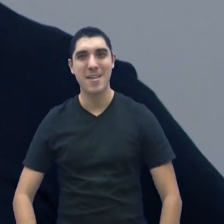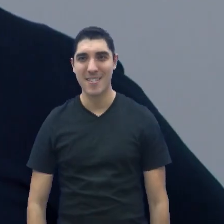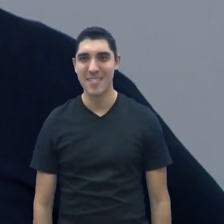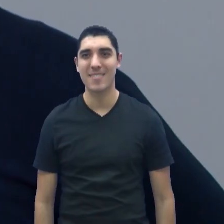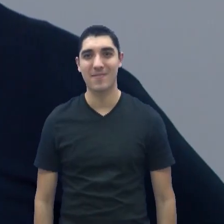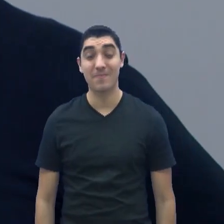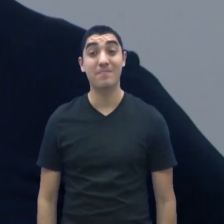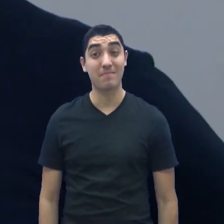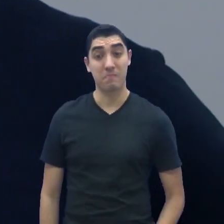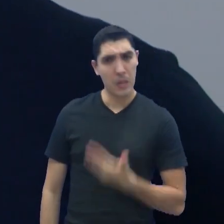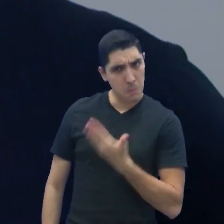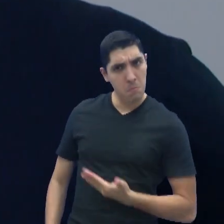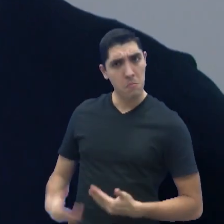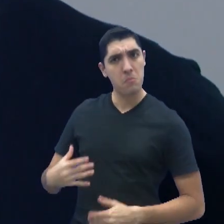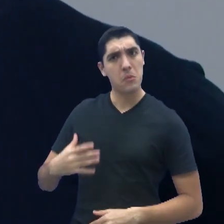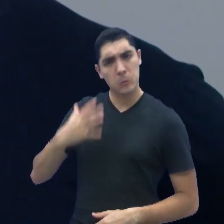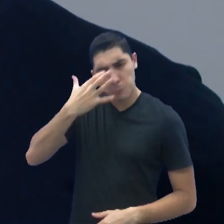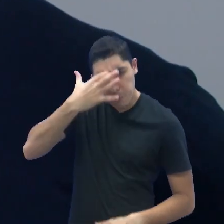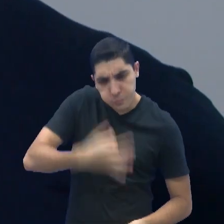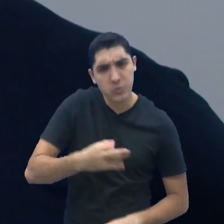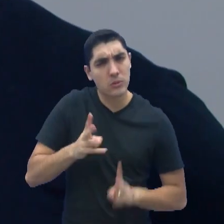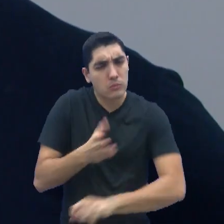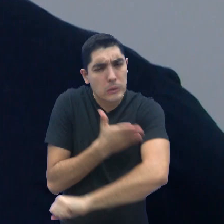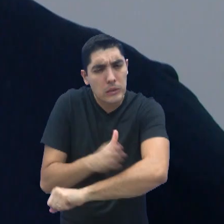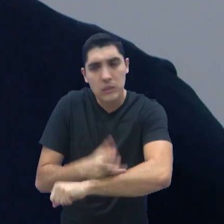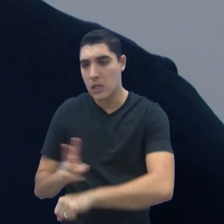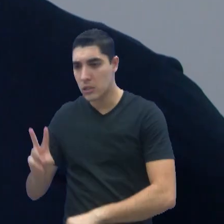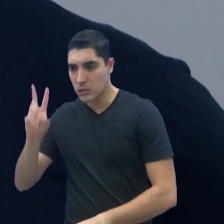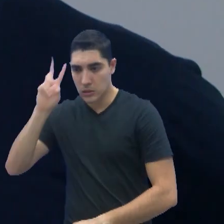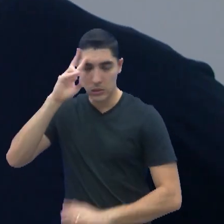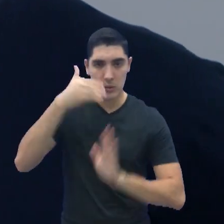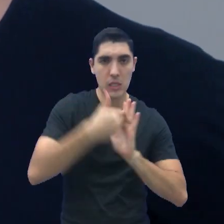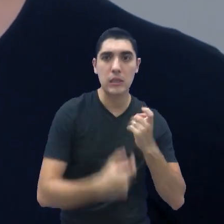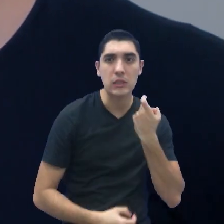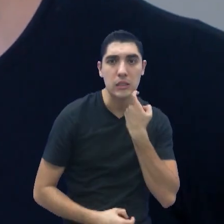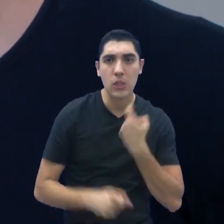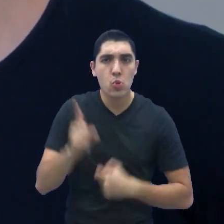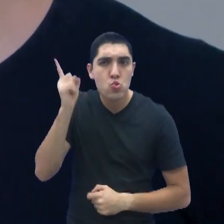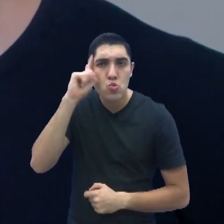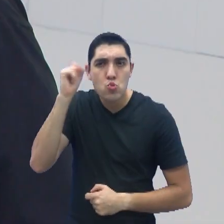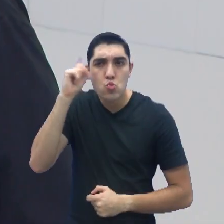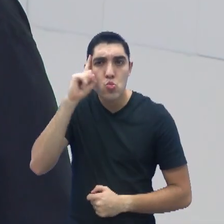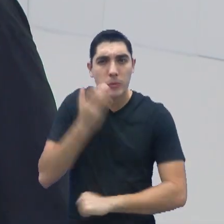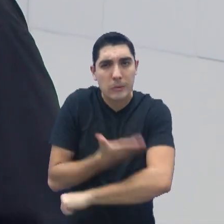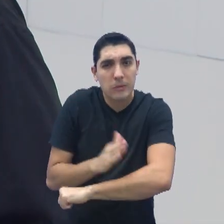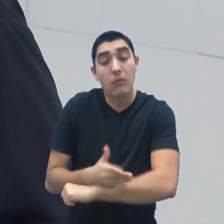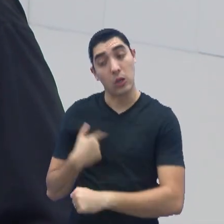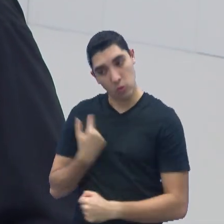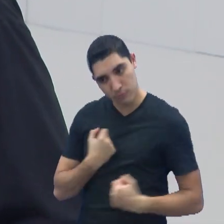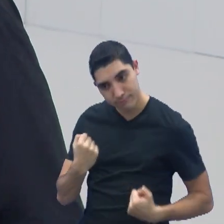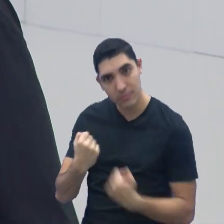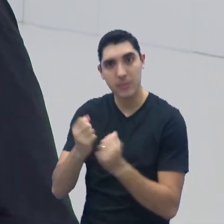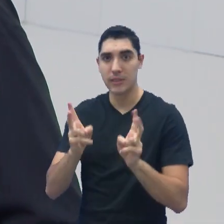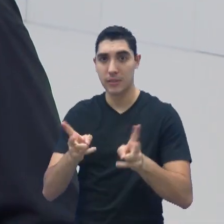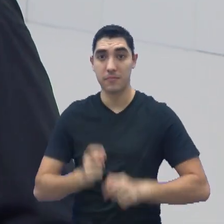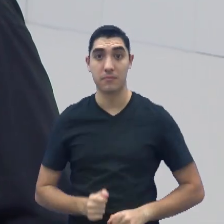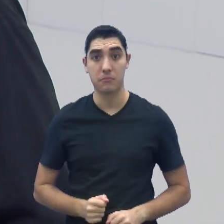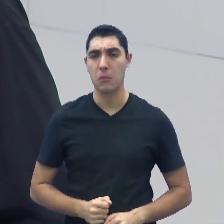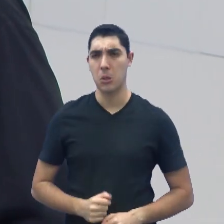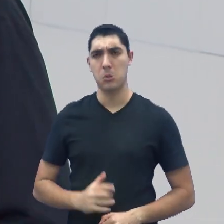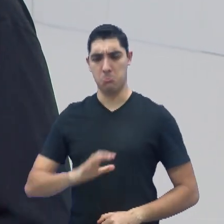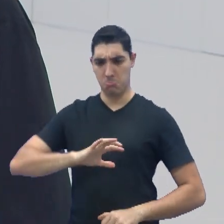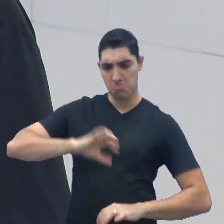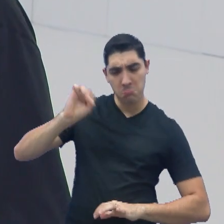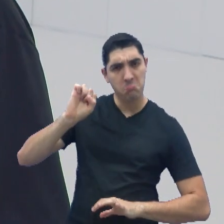pessoa muito determinada, muito focada, ele treina de segunda a sexta, então é muito dele, assim, a gente sempre dando apoio. Títulos,